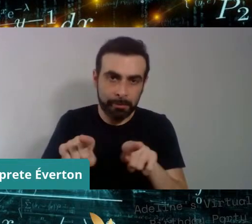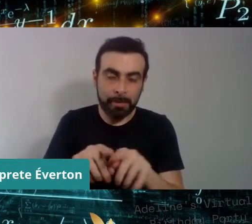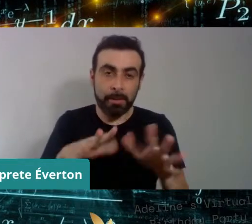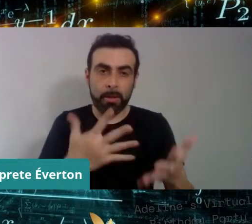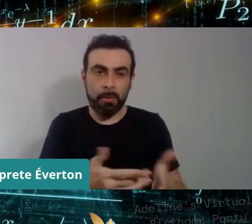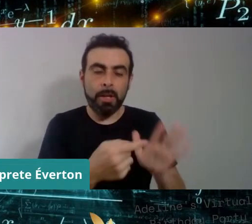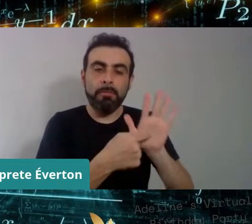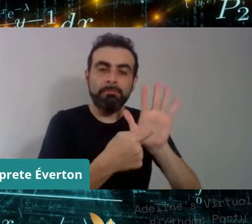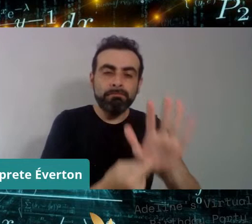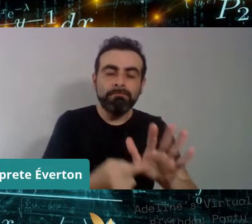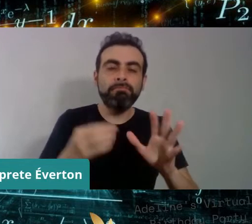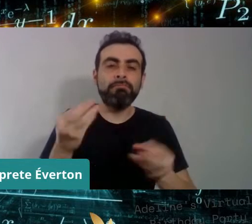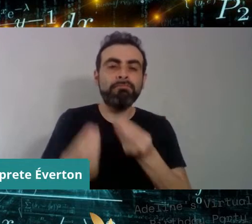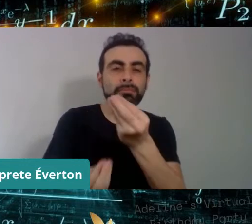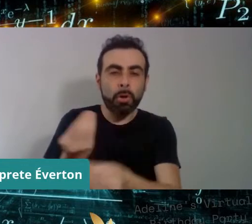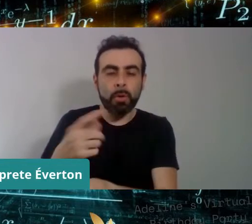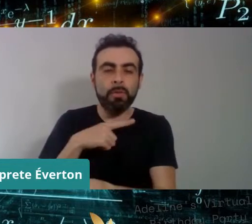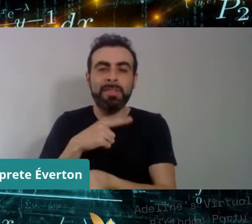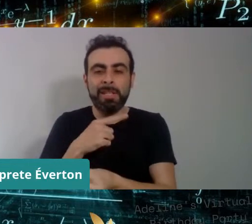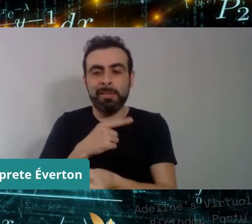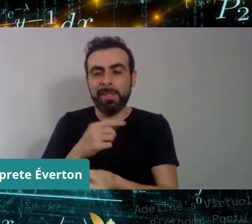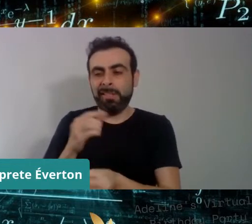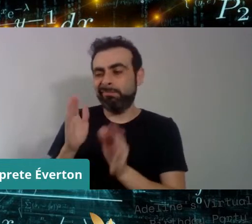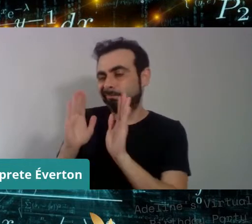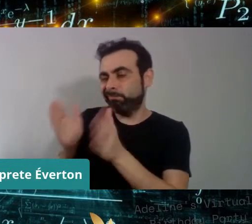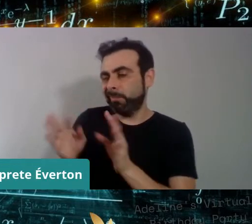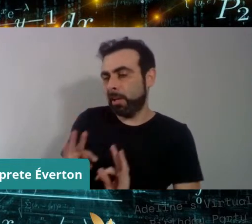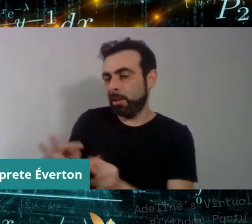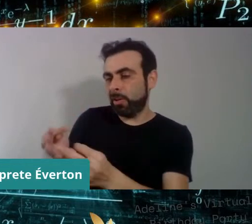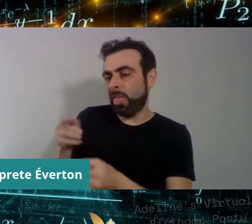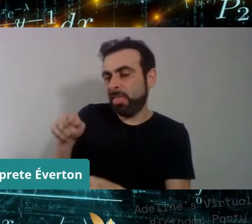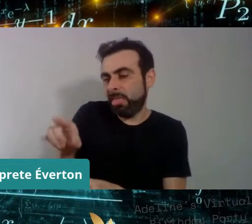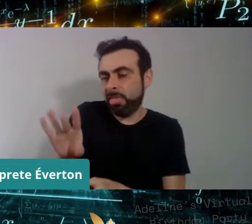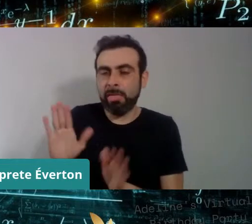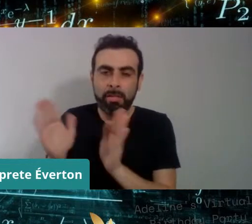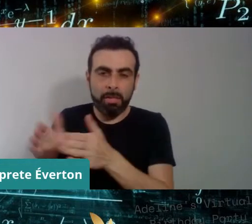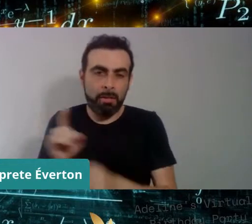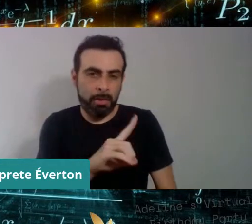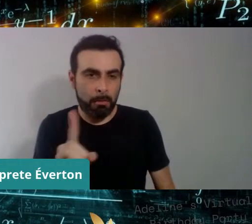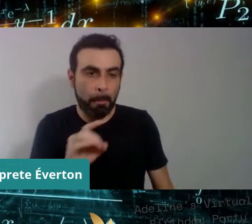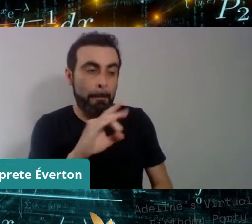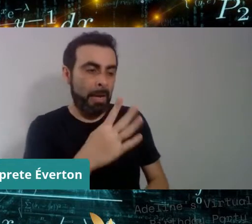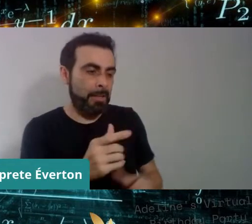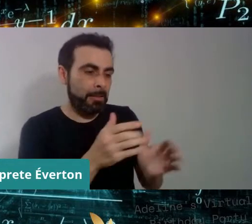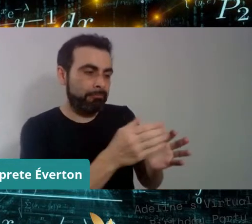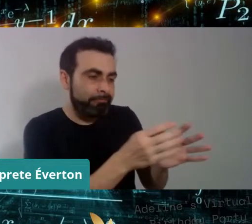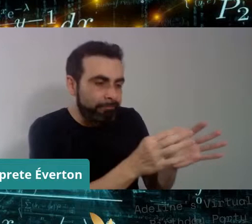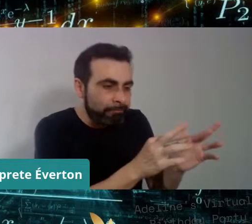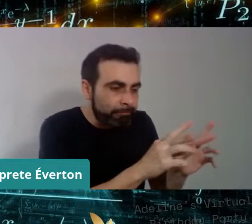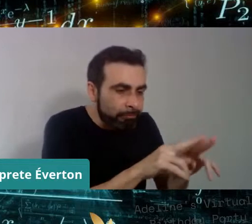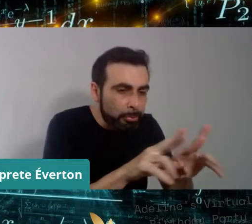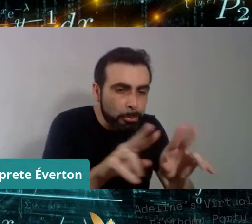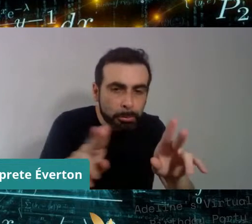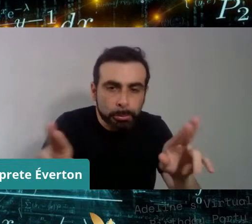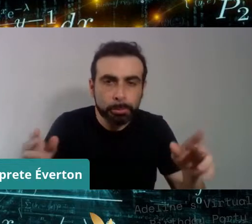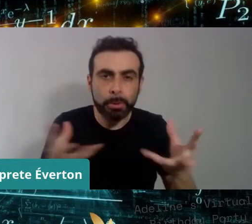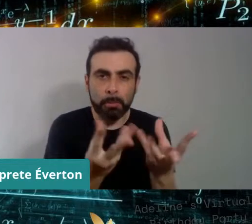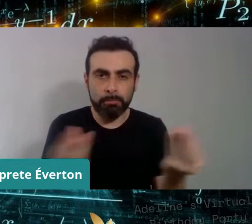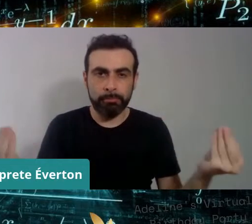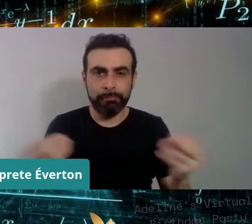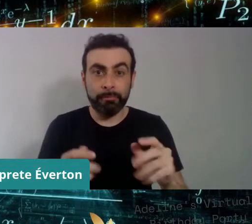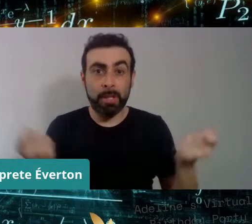gente não ficar só na teoria. Sim, existem muitas possibilidades, e essa semana